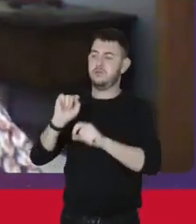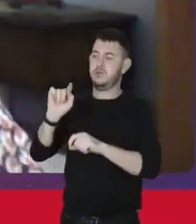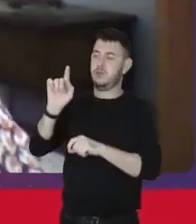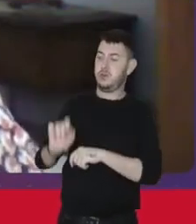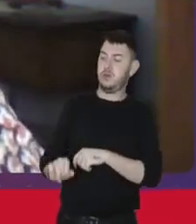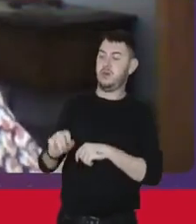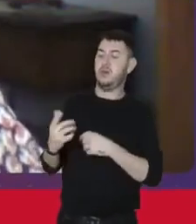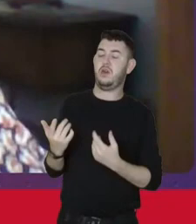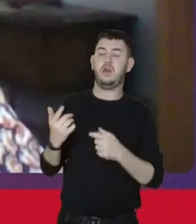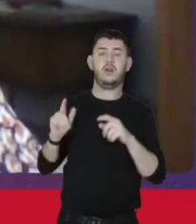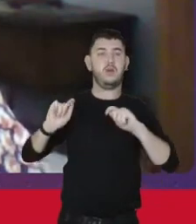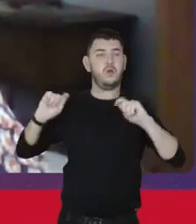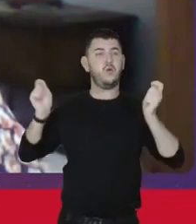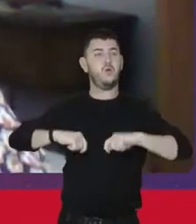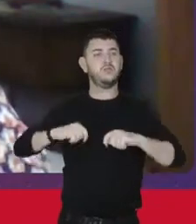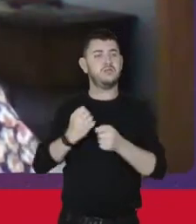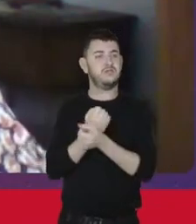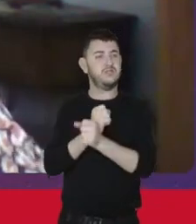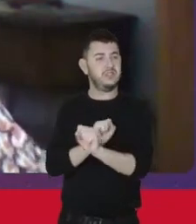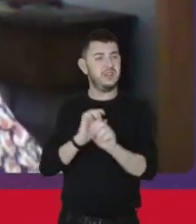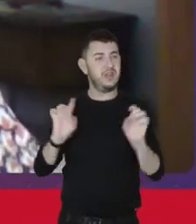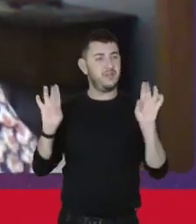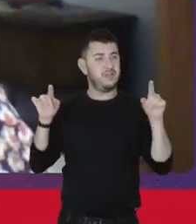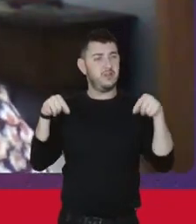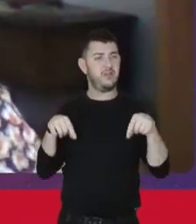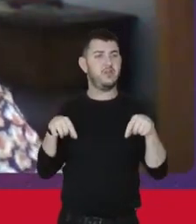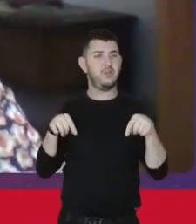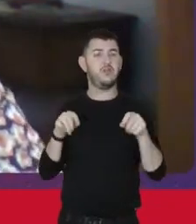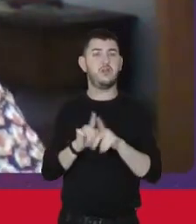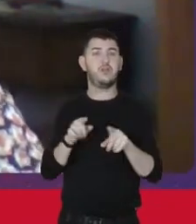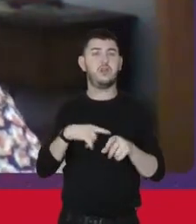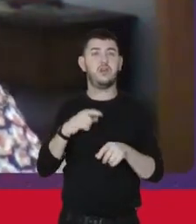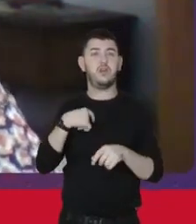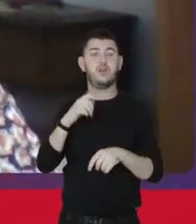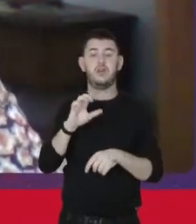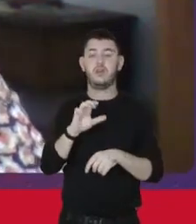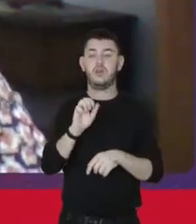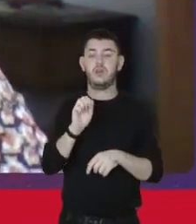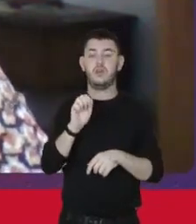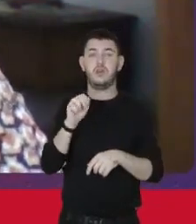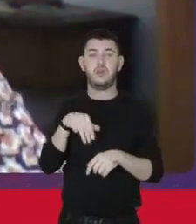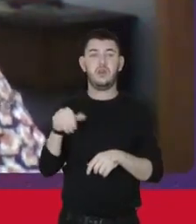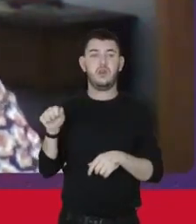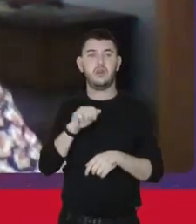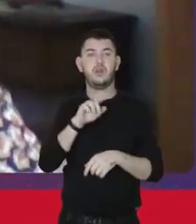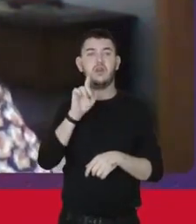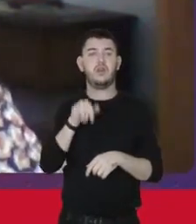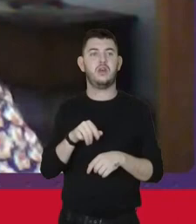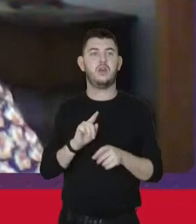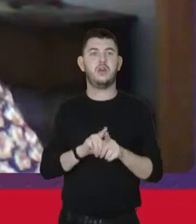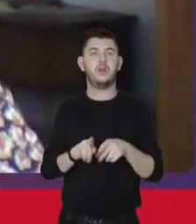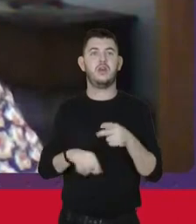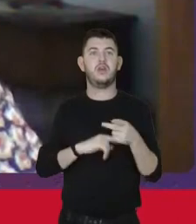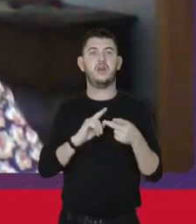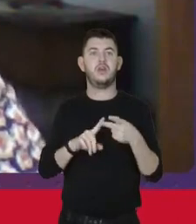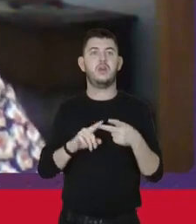prolongamento da sua condição de escrava. Mucamas, né? Amas de leite,